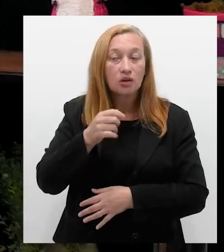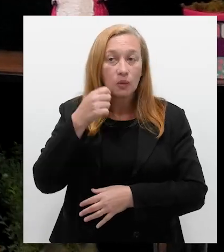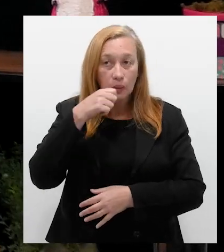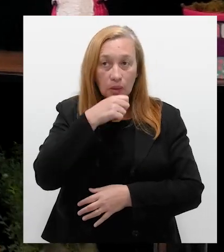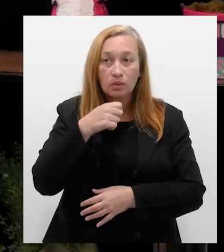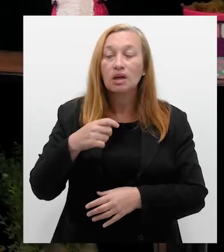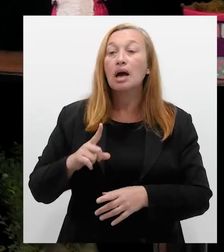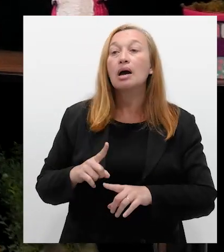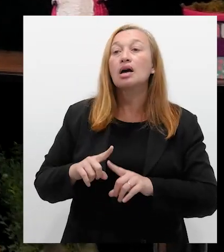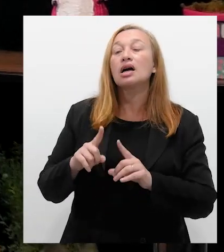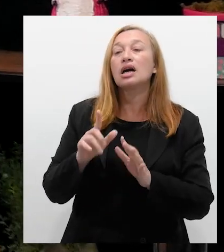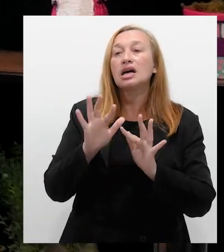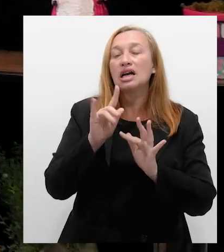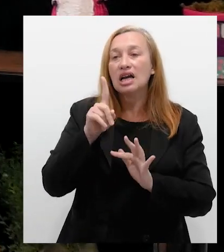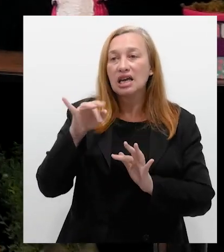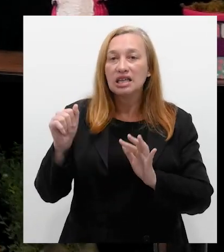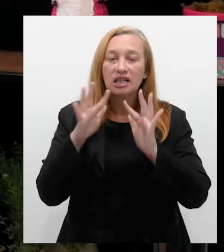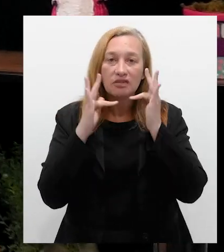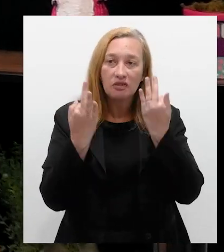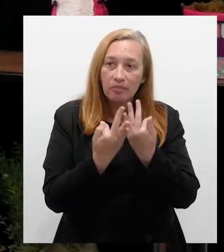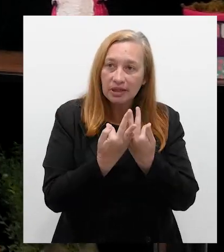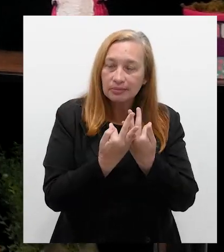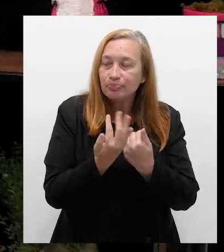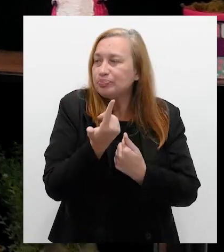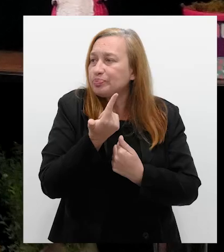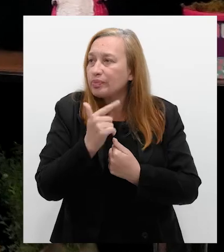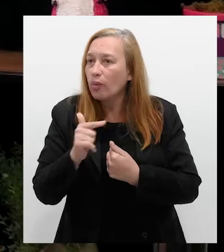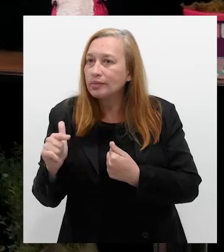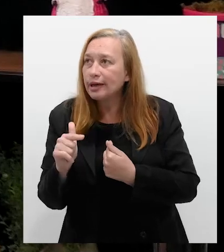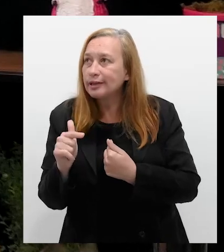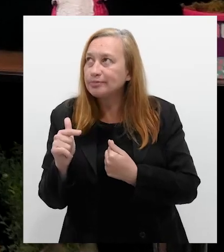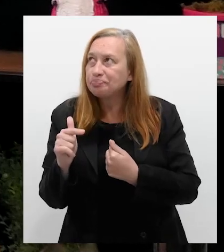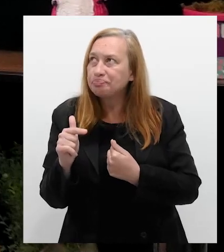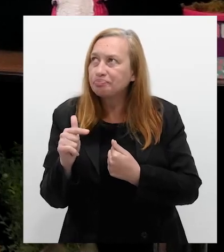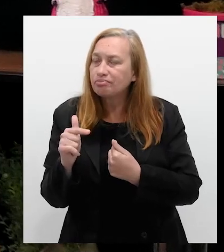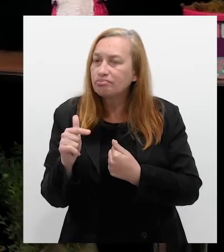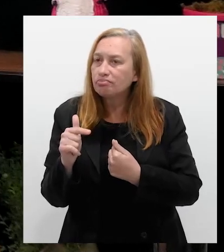e quando essas clínicas de família elas